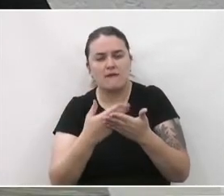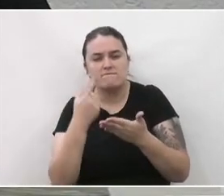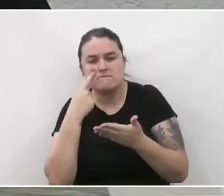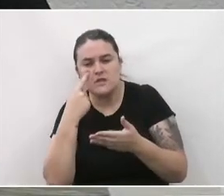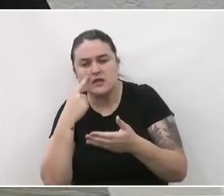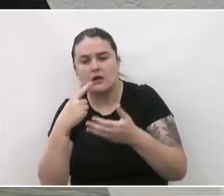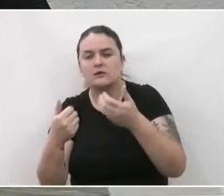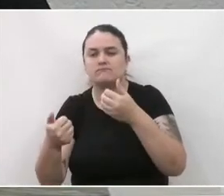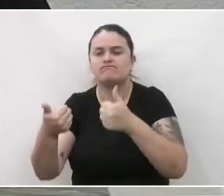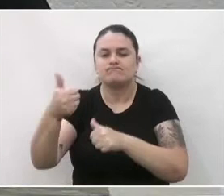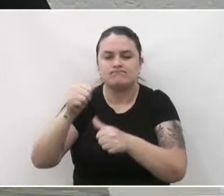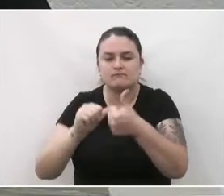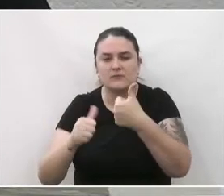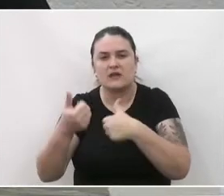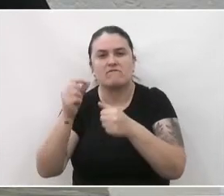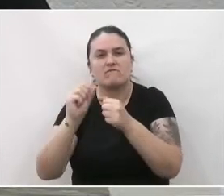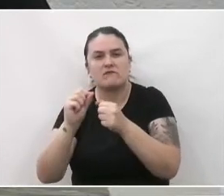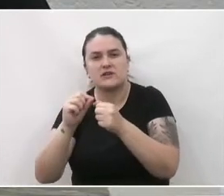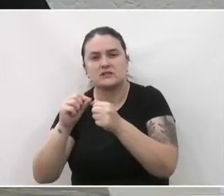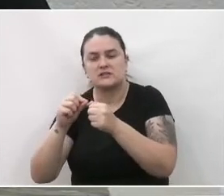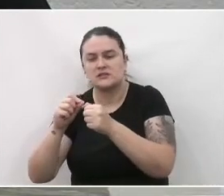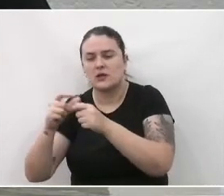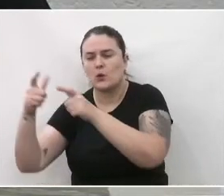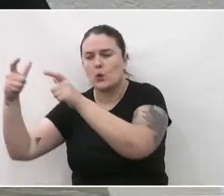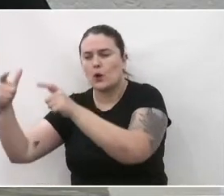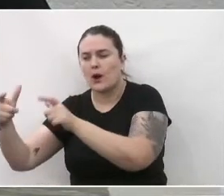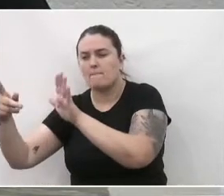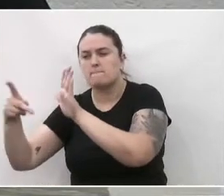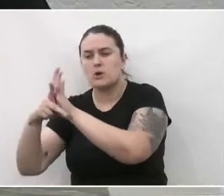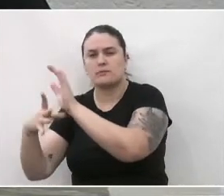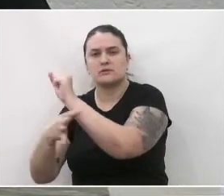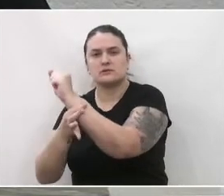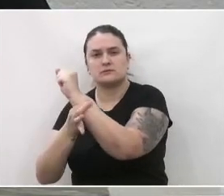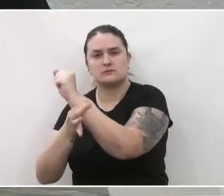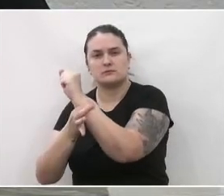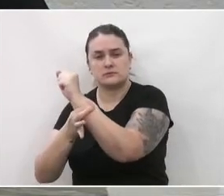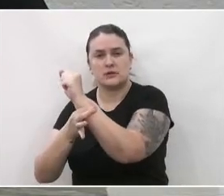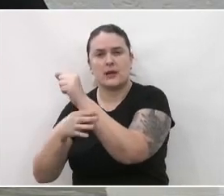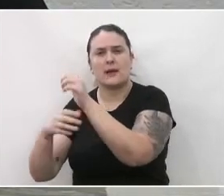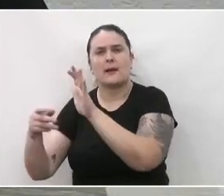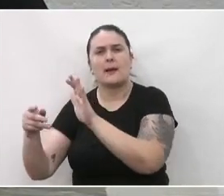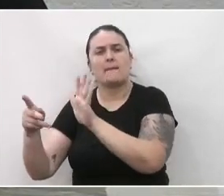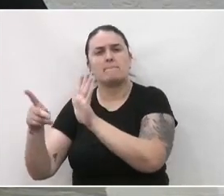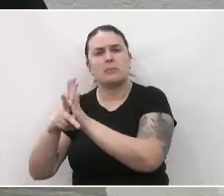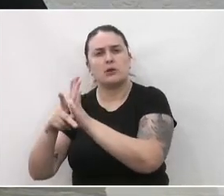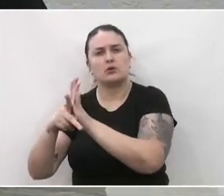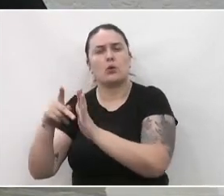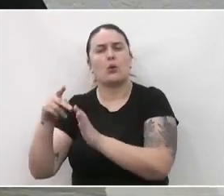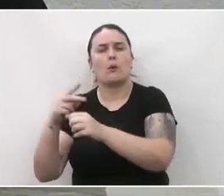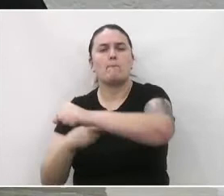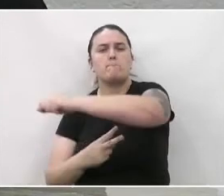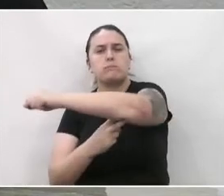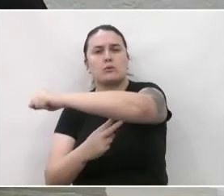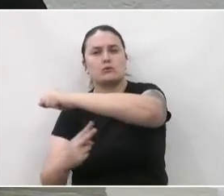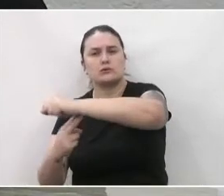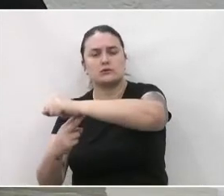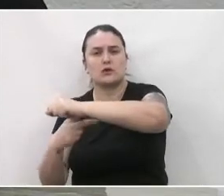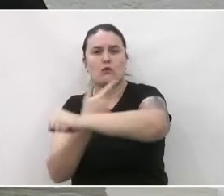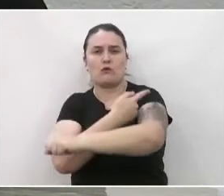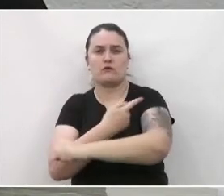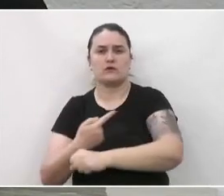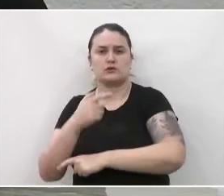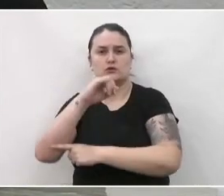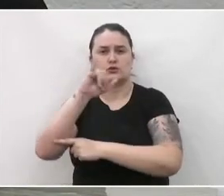avaliem a possibilidade de instalação de um módulo de segurança perto da cabeceira da ponte Governador José Richa, na rua Marechal